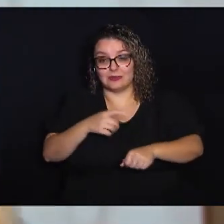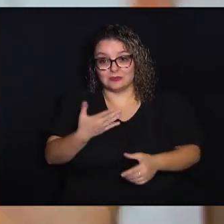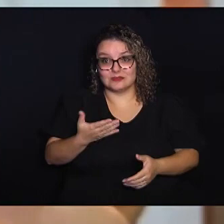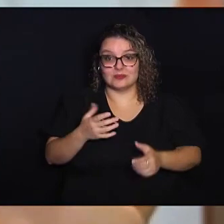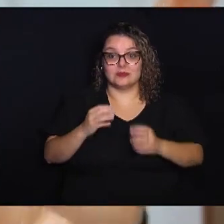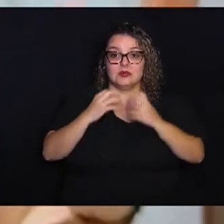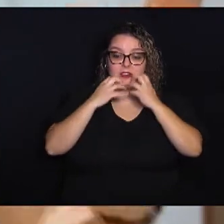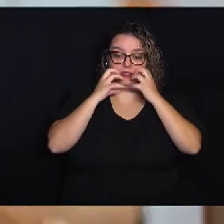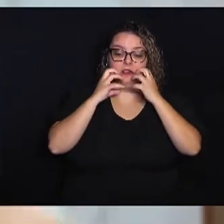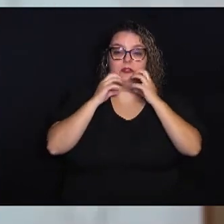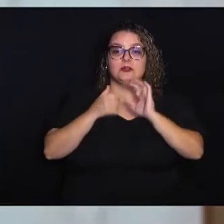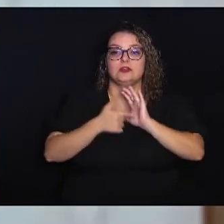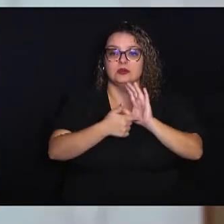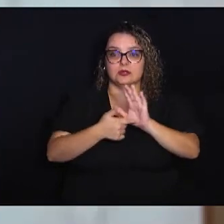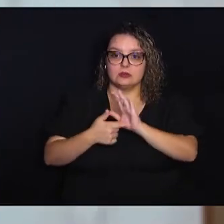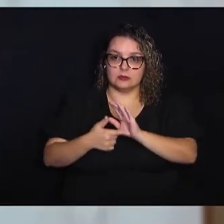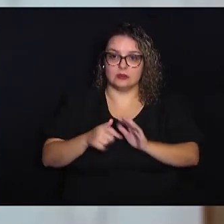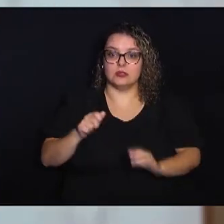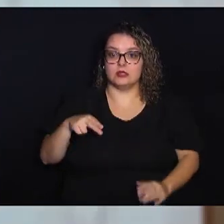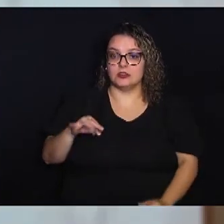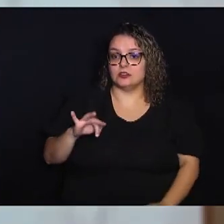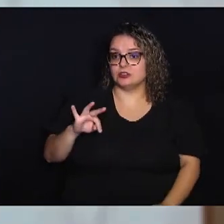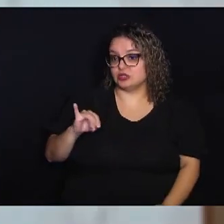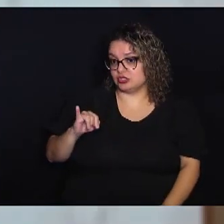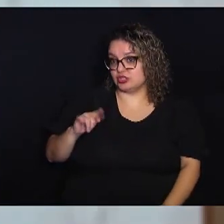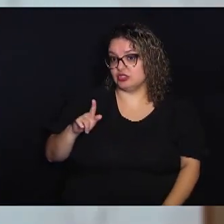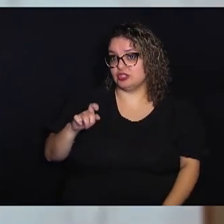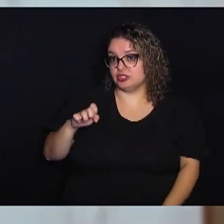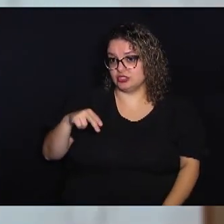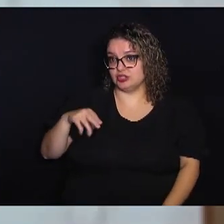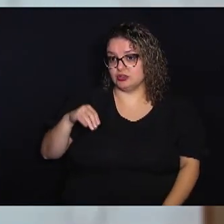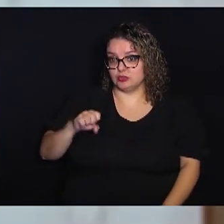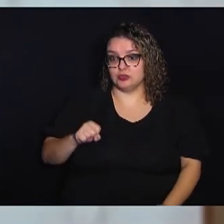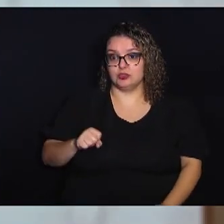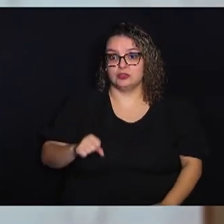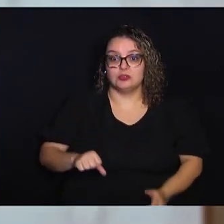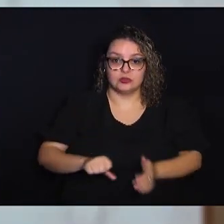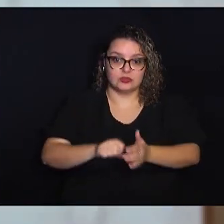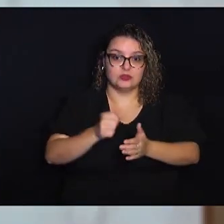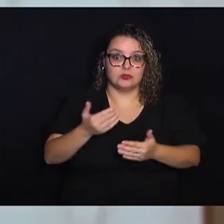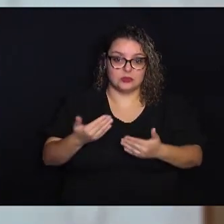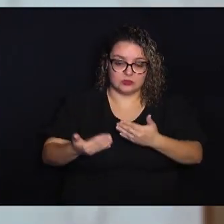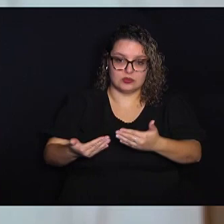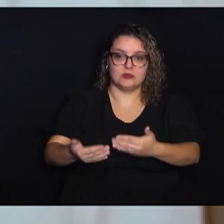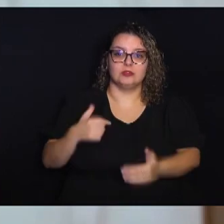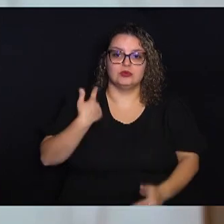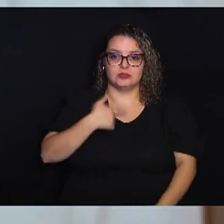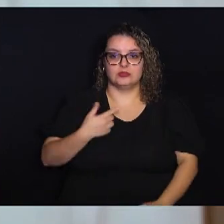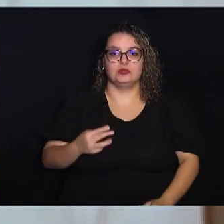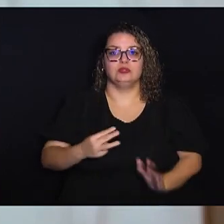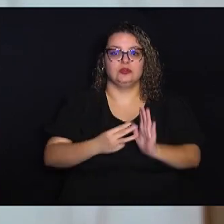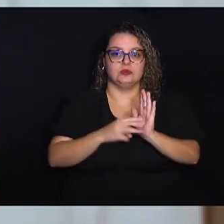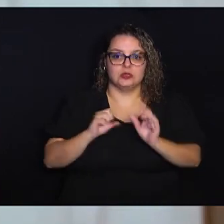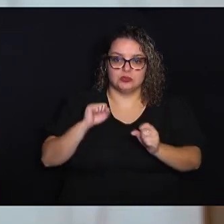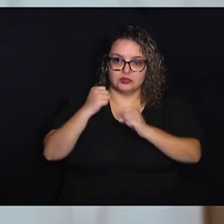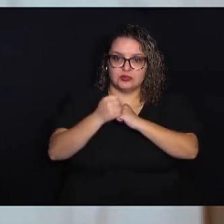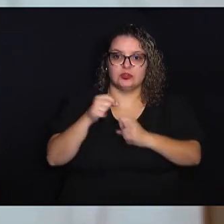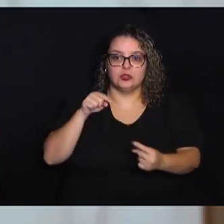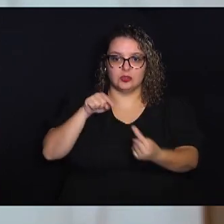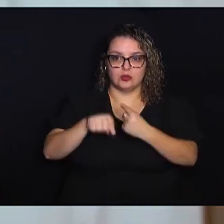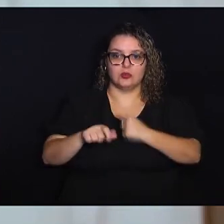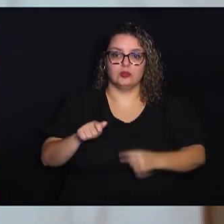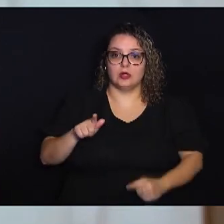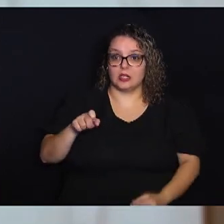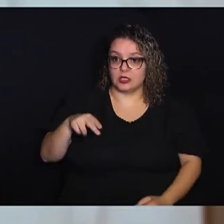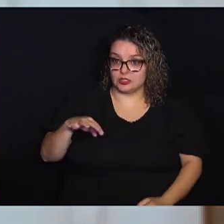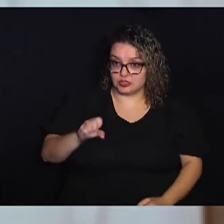de apresentar ali os antígenos e de ser uma das portas de entrada dos nossos mecanismos de defesa contra os agentes